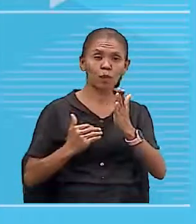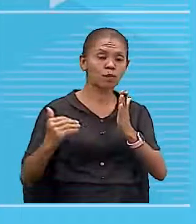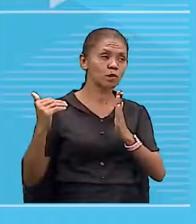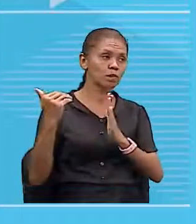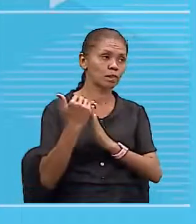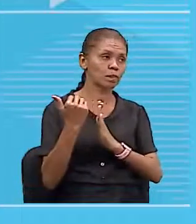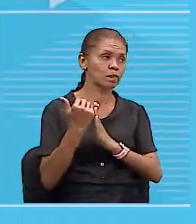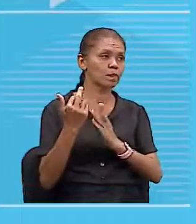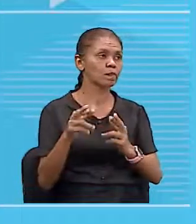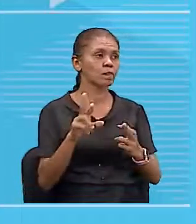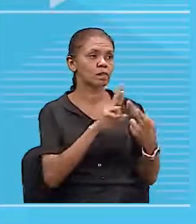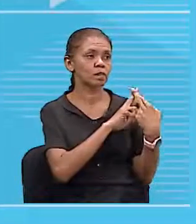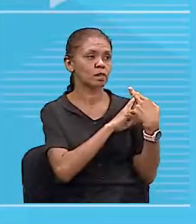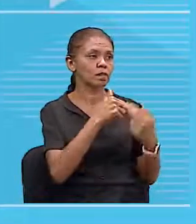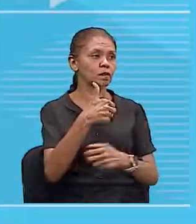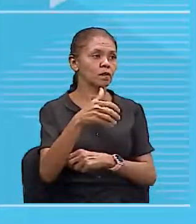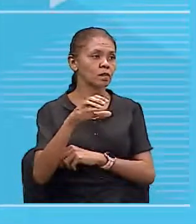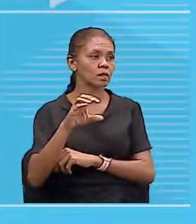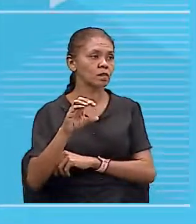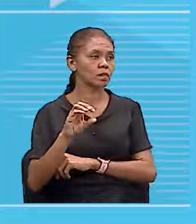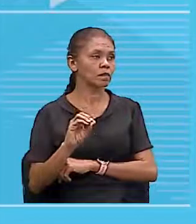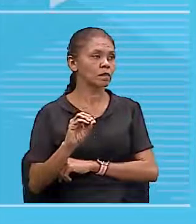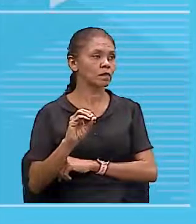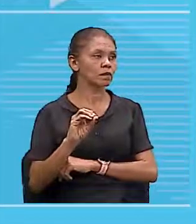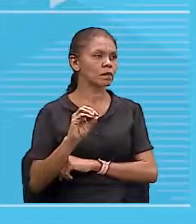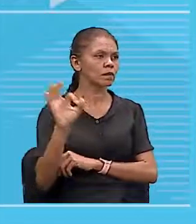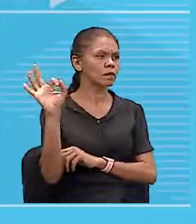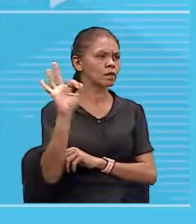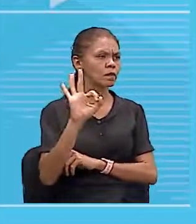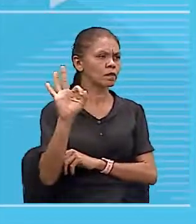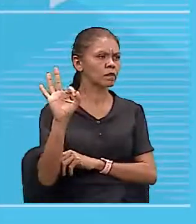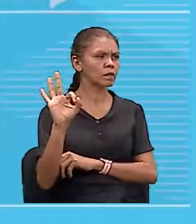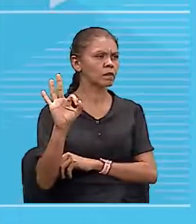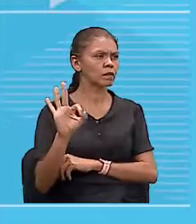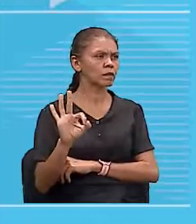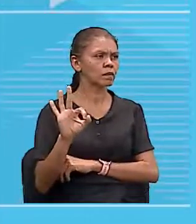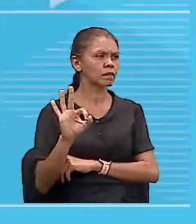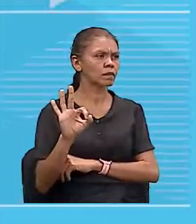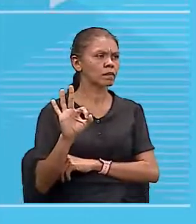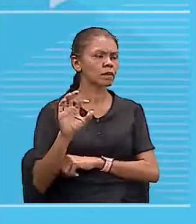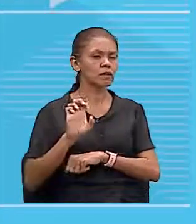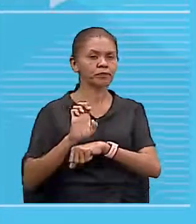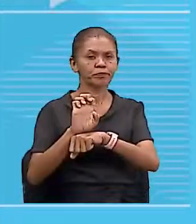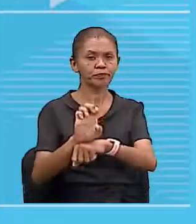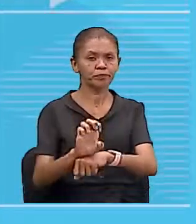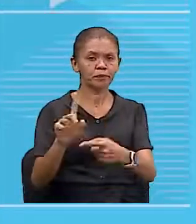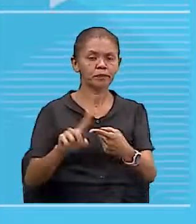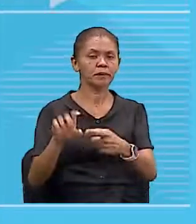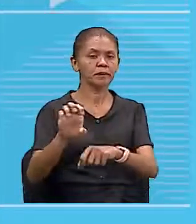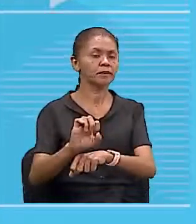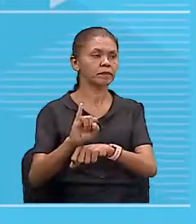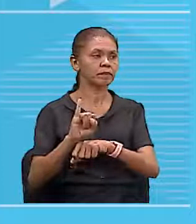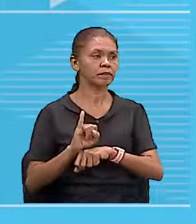por mais de 10% do valor total das importações e importações é compra